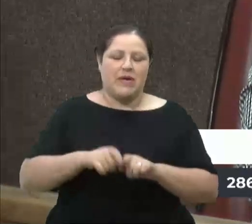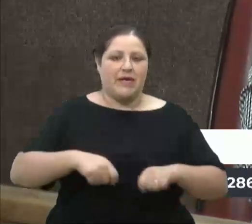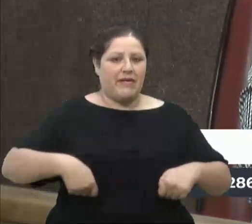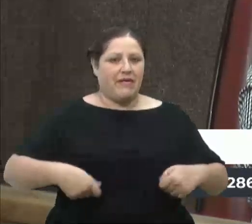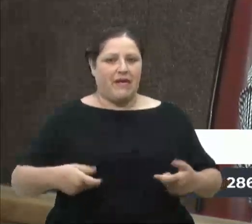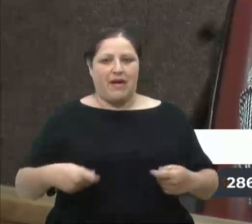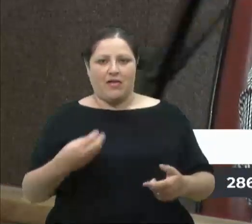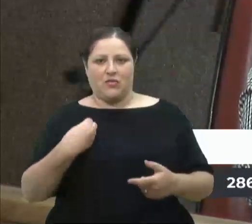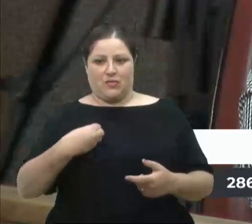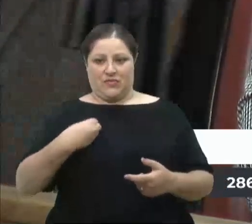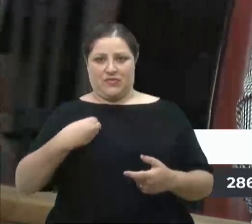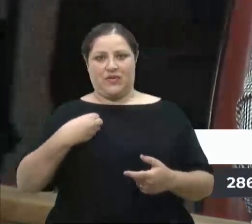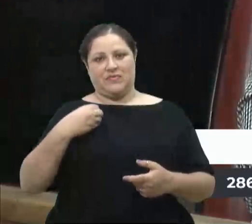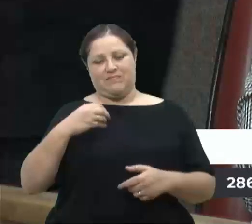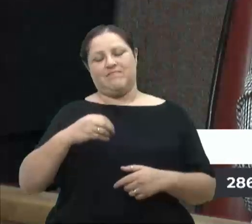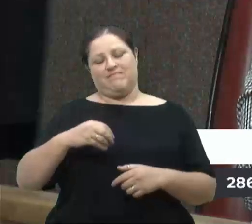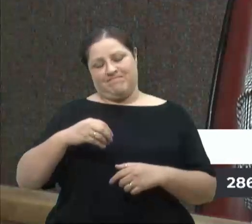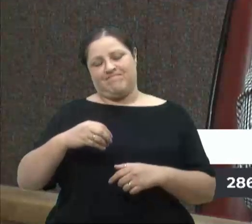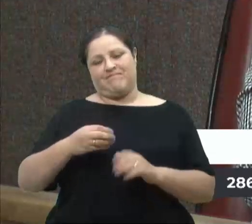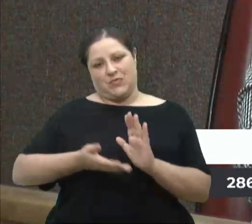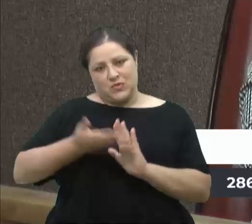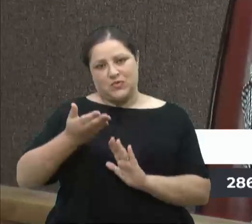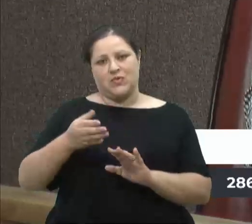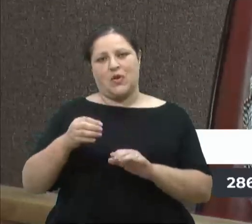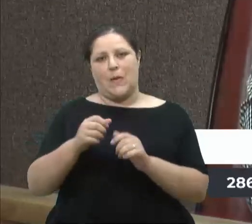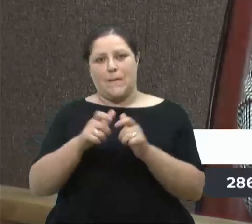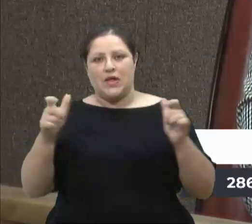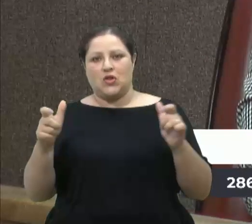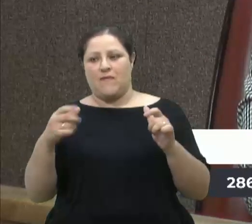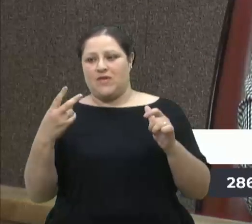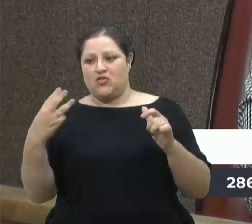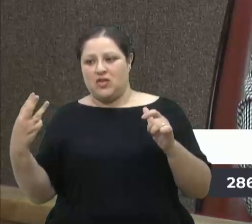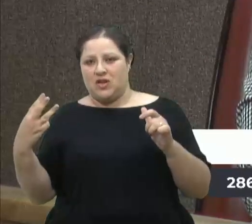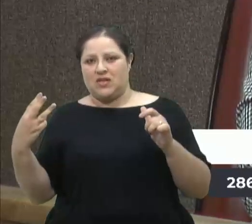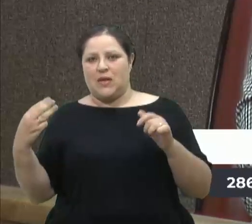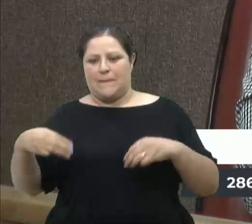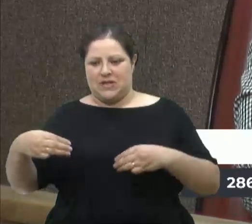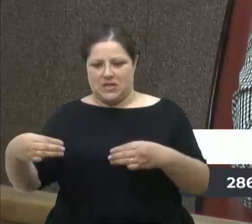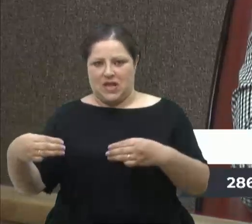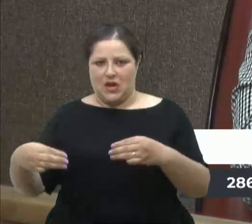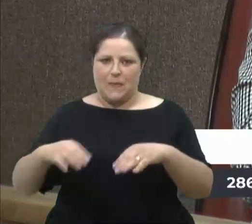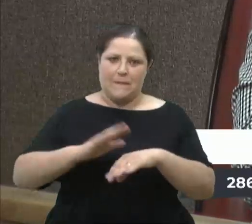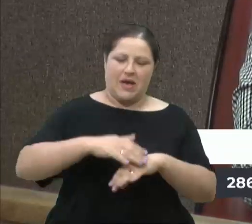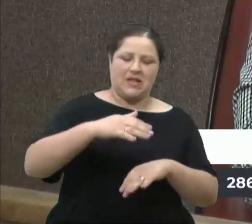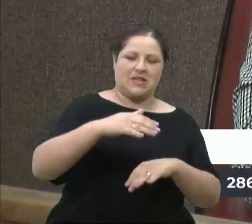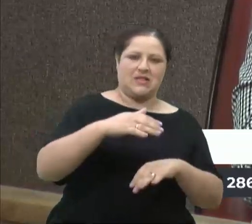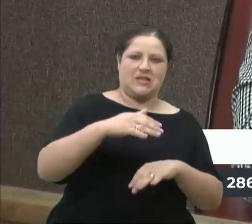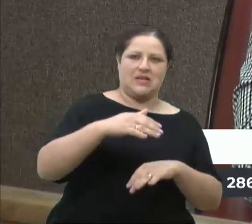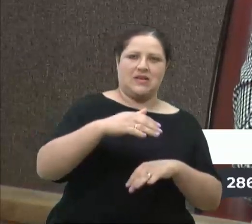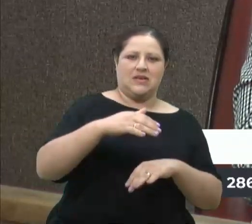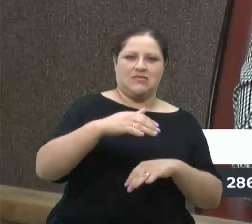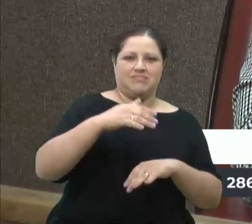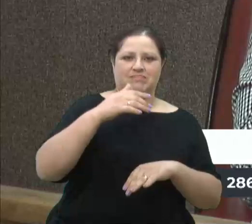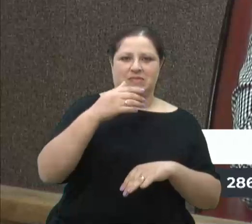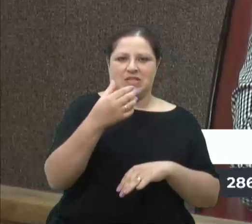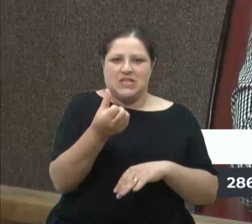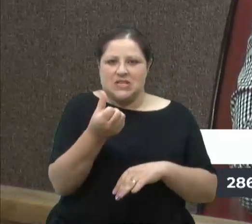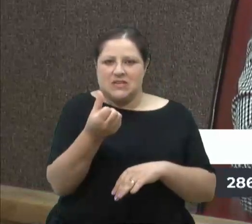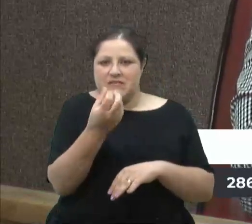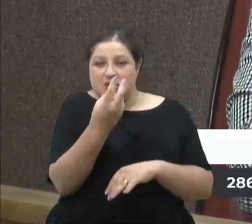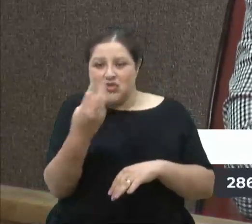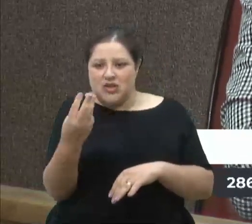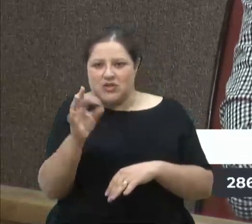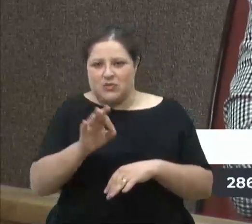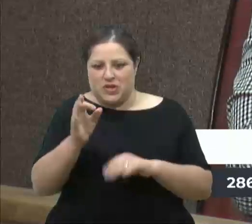23 para 37 ministérios 60% de aumento do Ministérios mudaram além das estatais